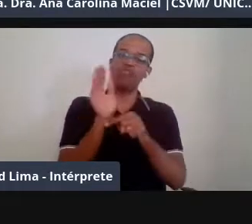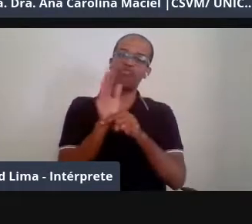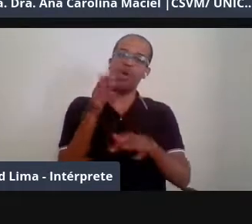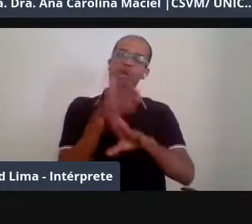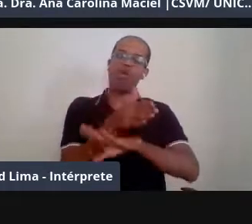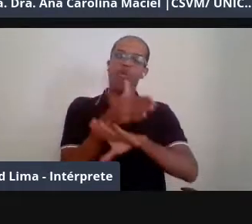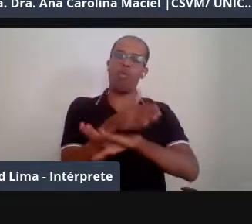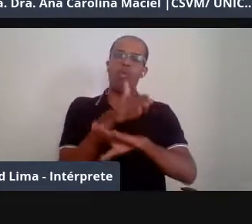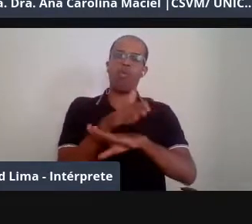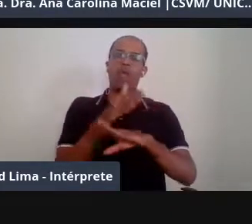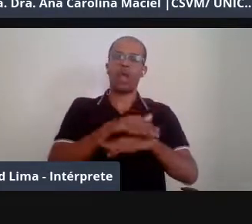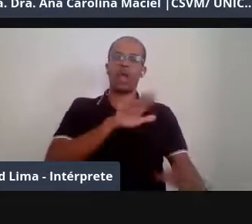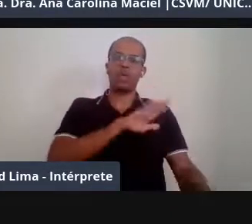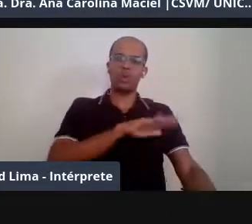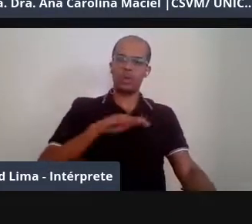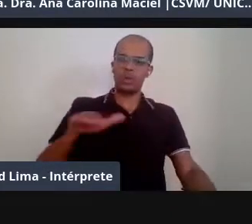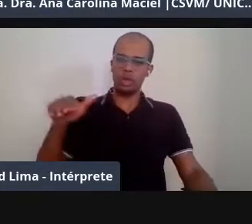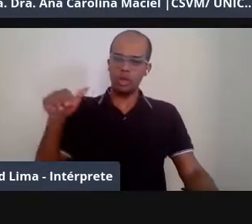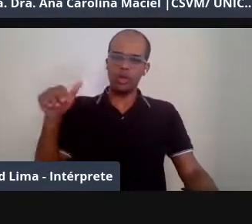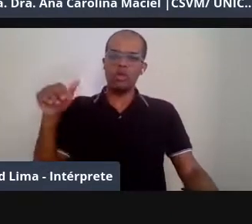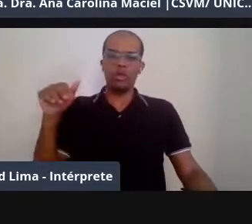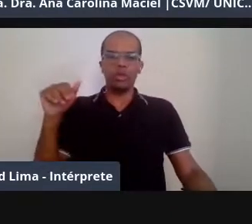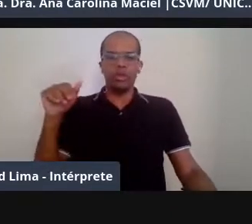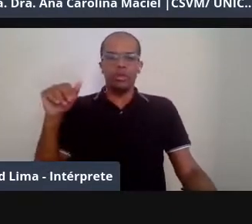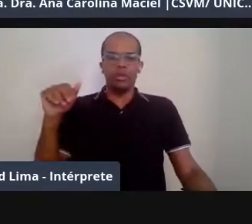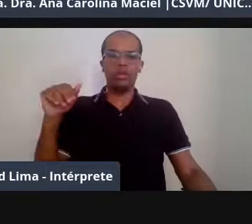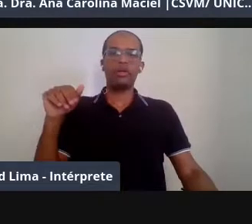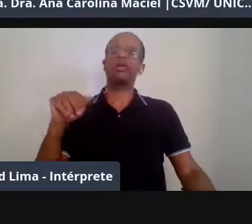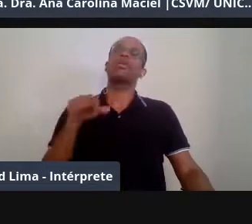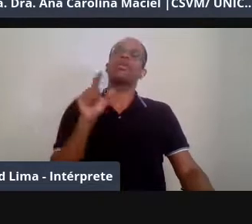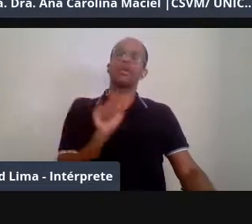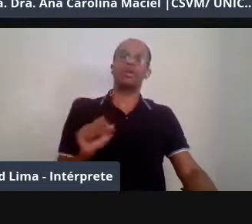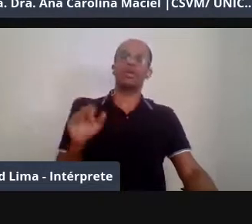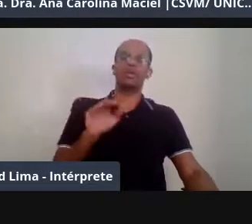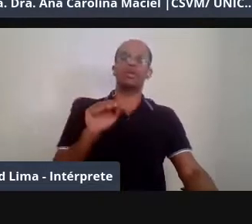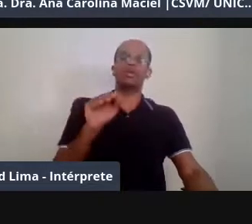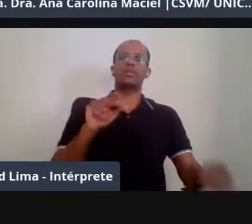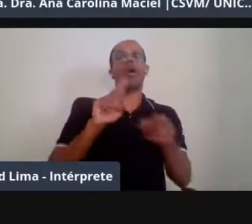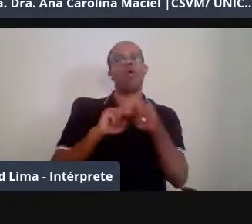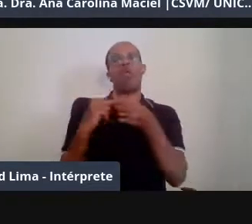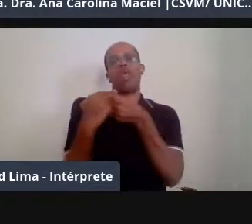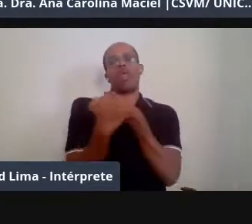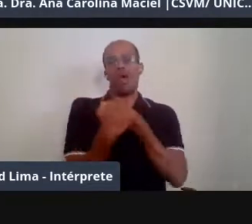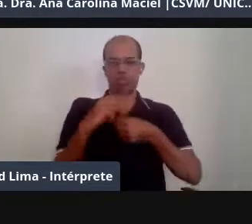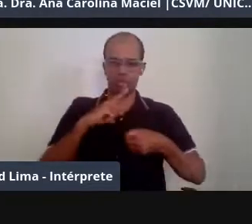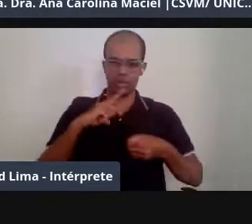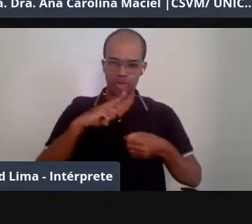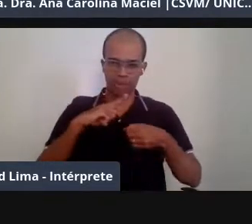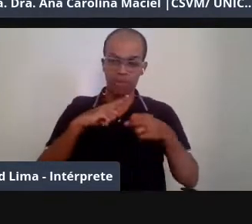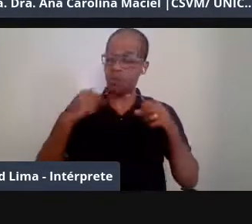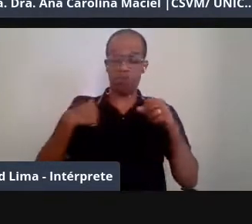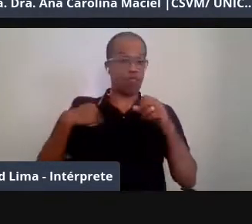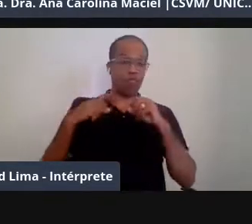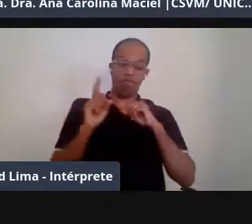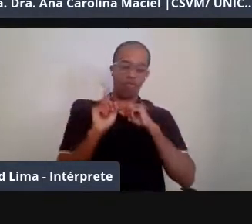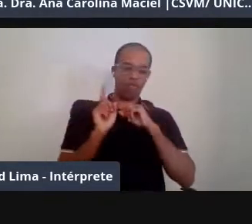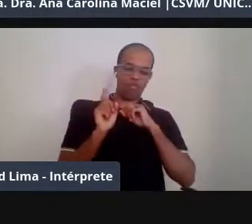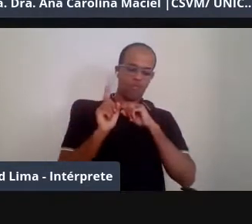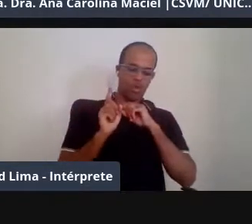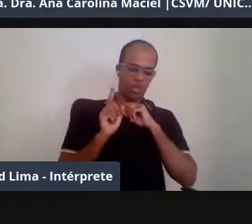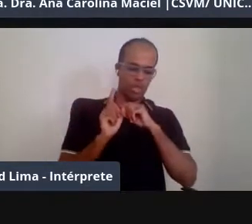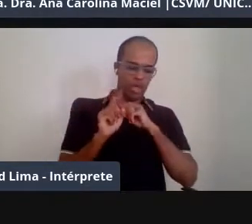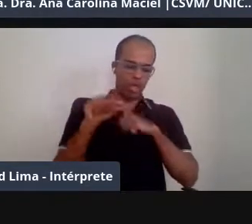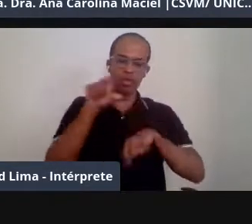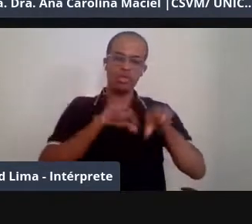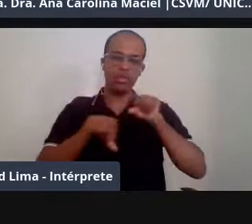dos alunos. Há uma especificidade na cátedra da Unicamp, que não fui eu que tracei, quando